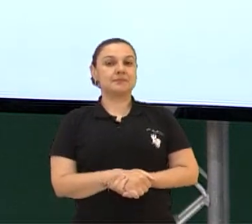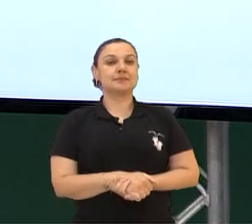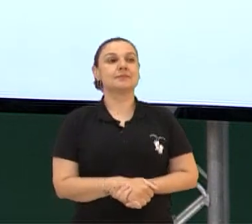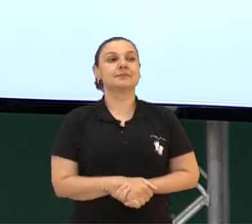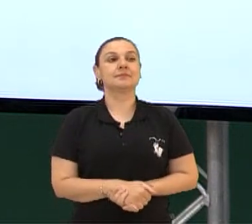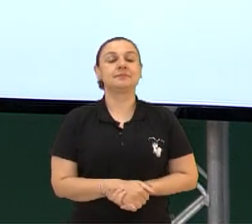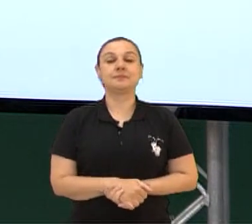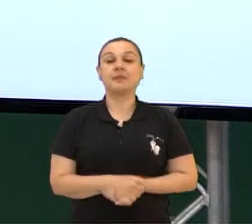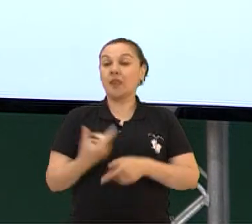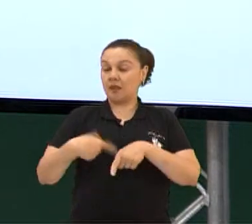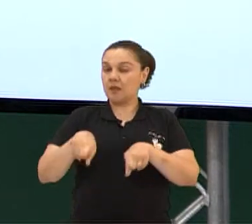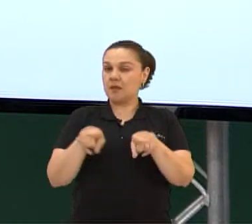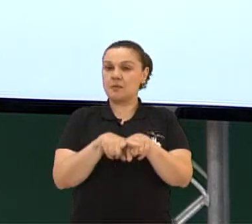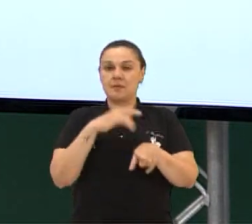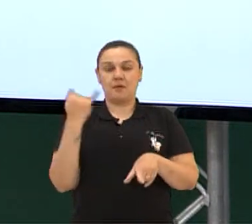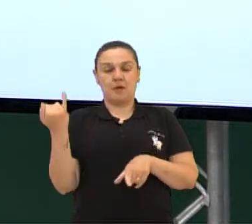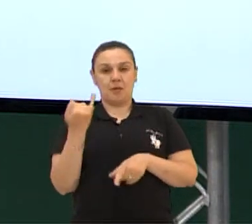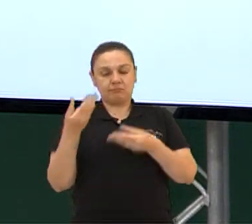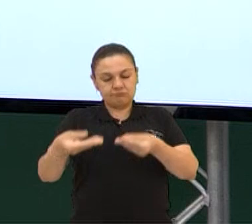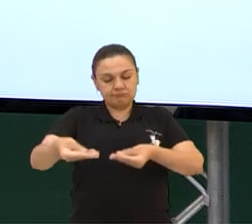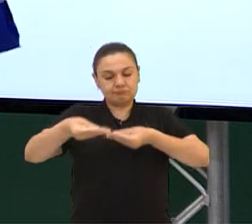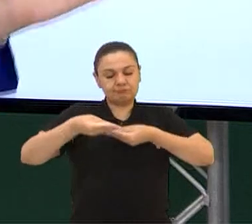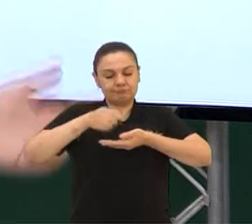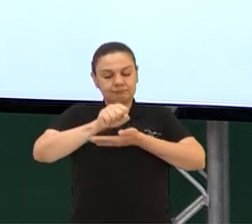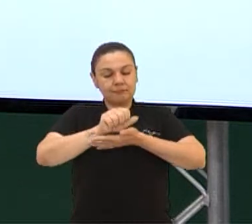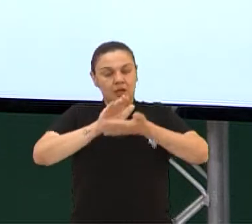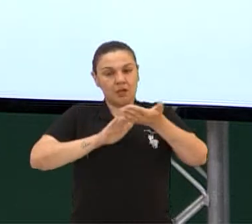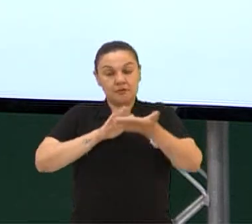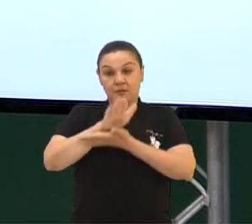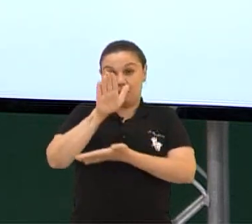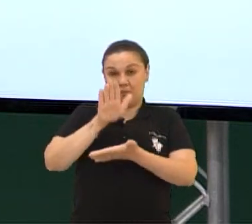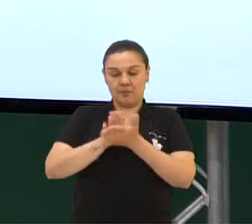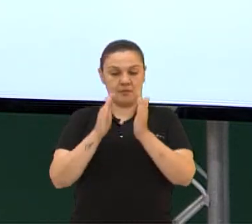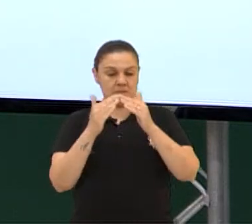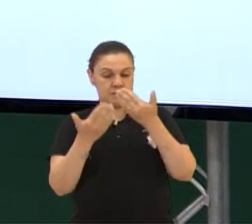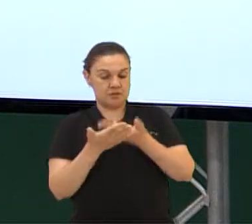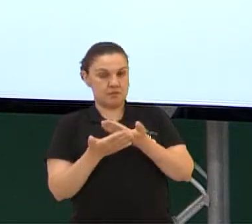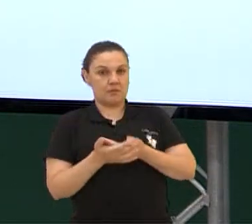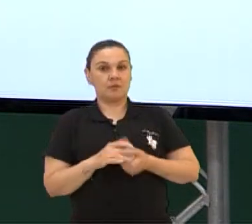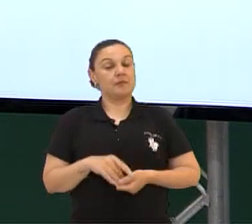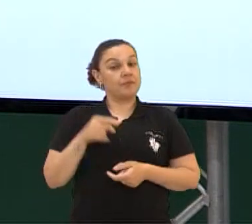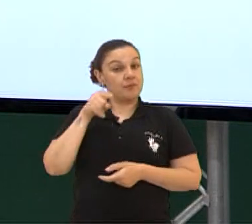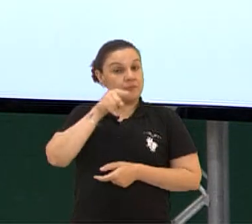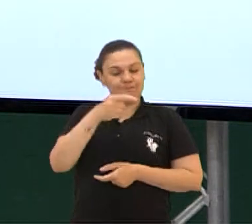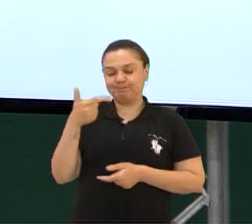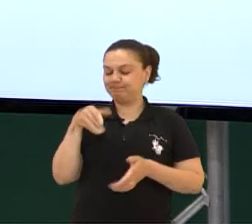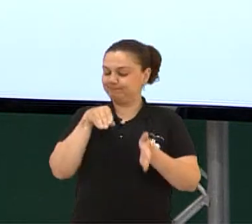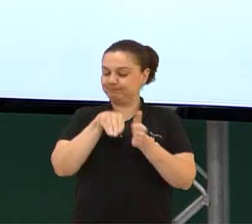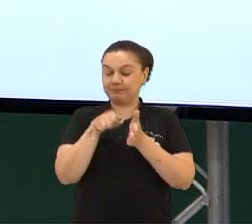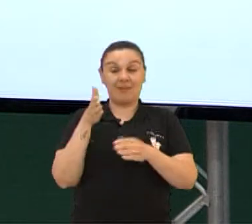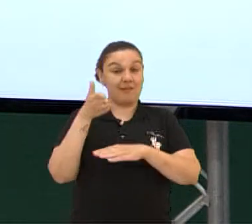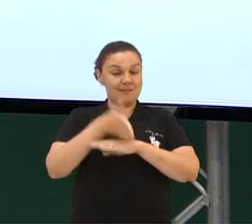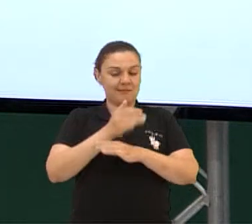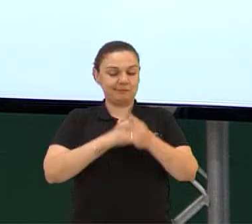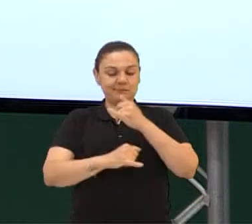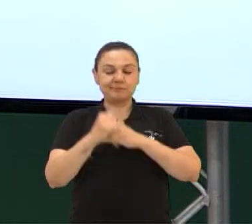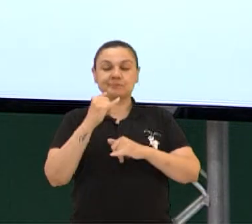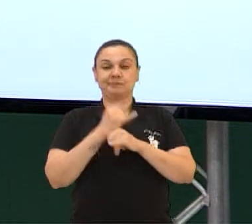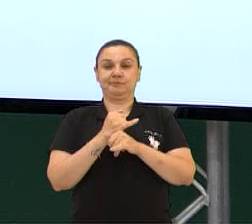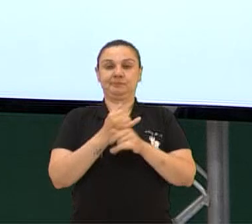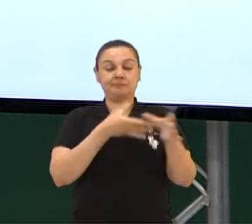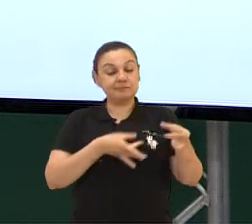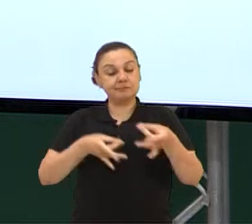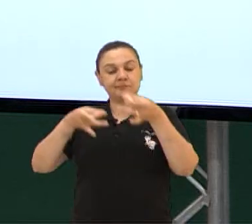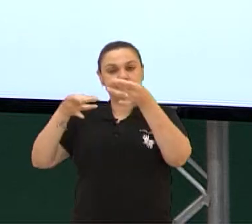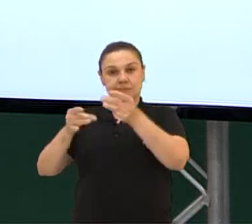pontuação. O importante também, devolvam as atividades impressas na escola. Você aí que está sem acesso ao Classroom, entregue as atividades na